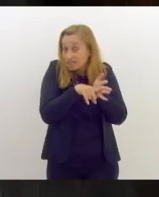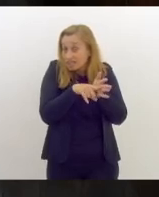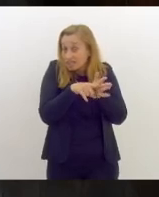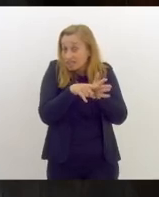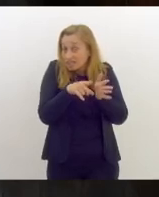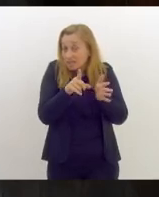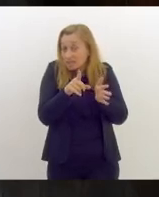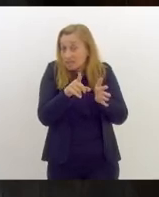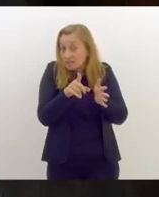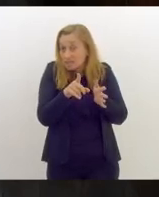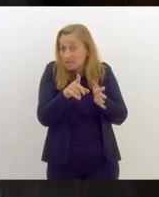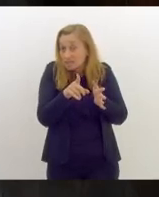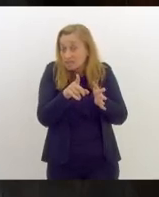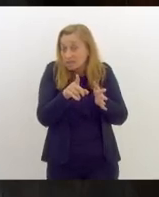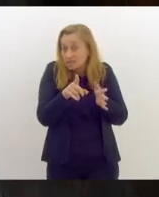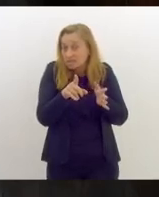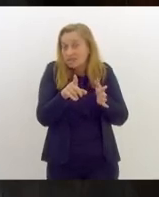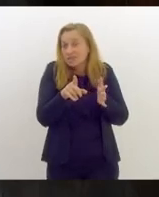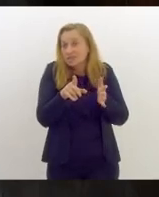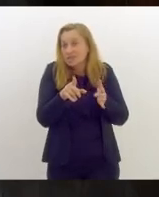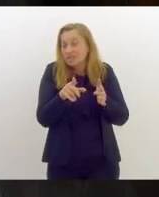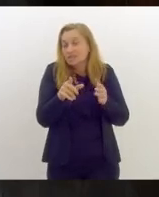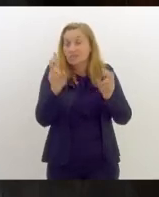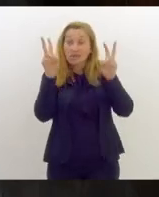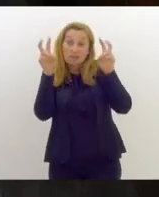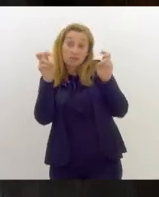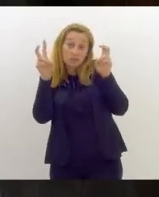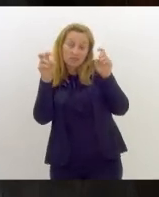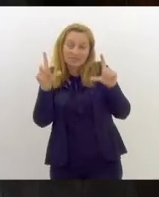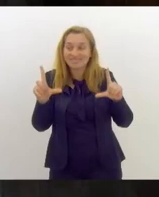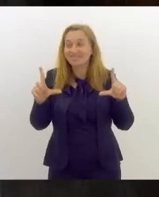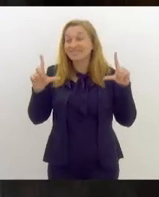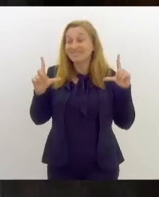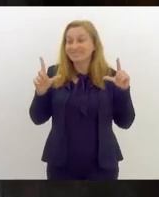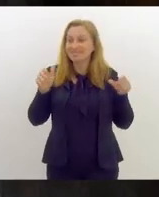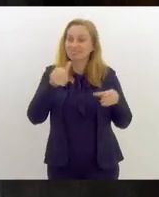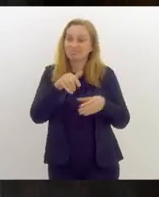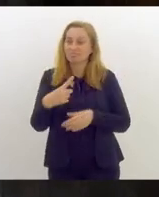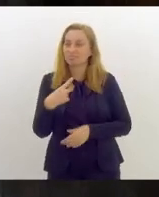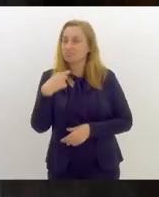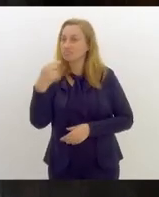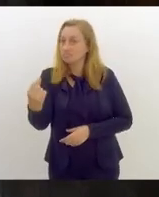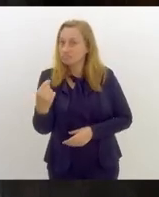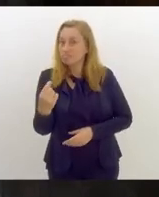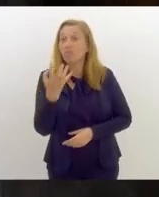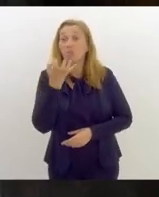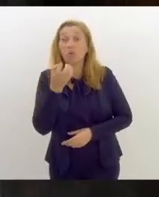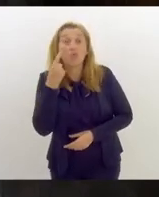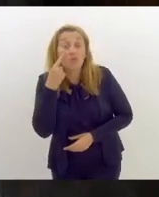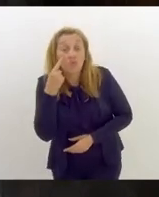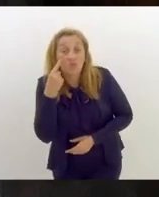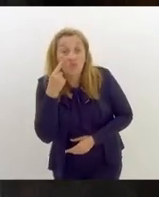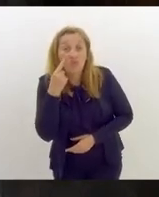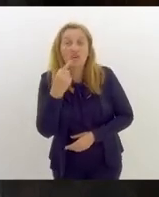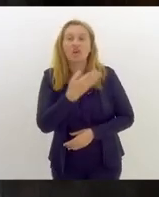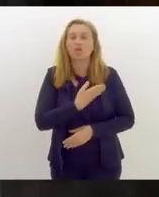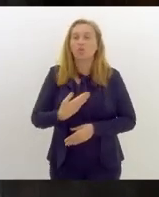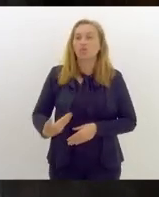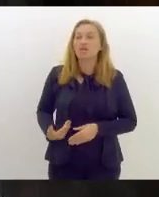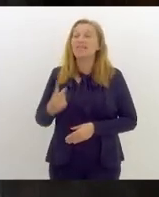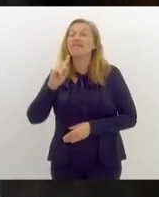para ser simpático e ser eleito eu quero ver é governar